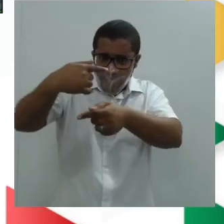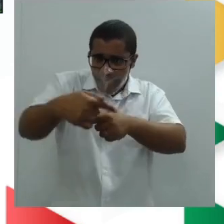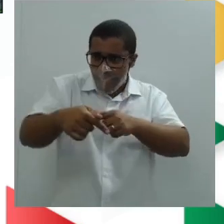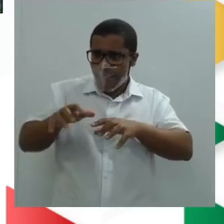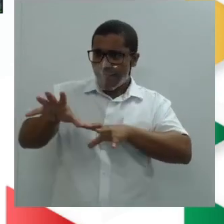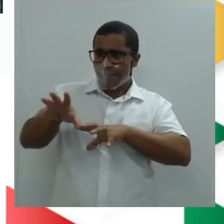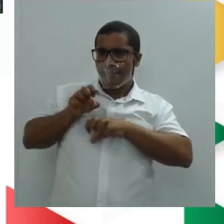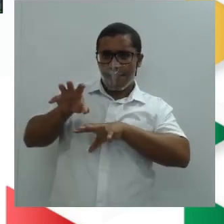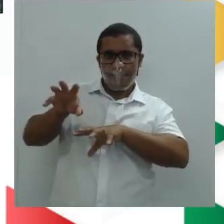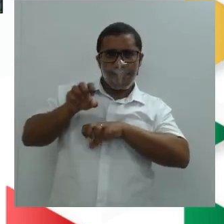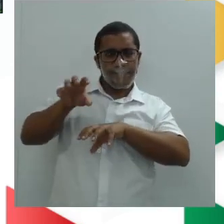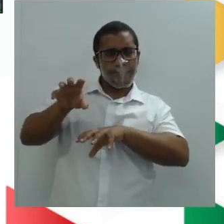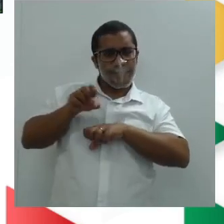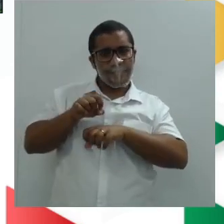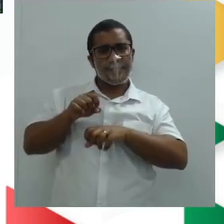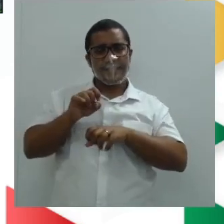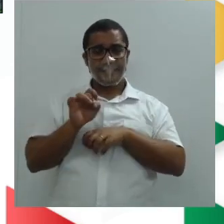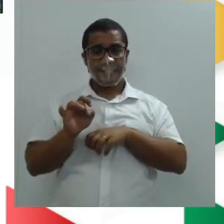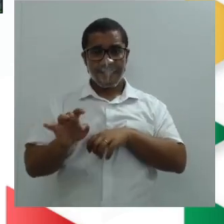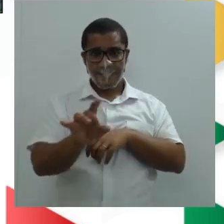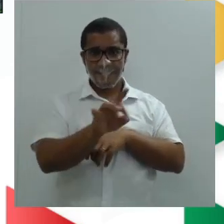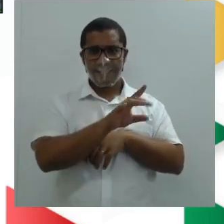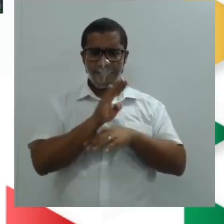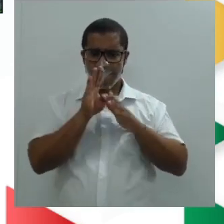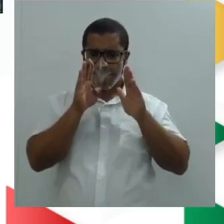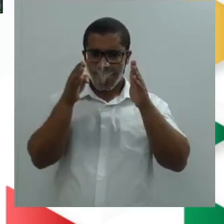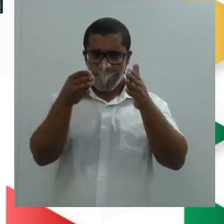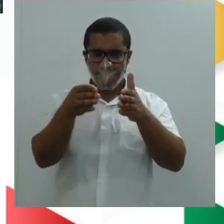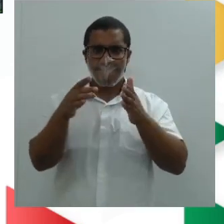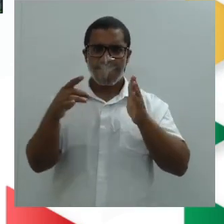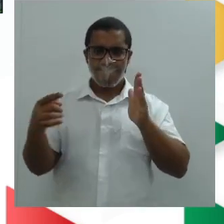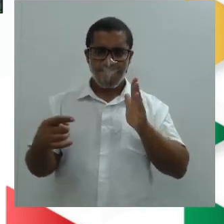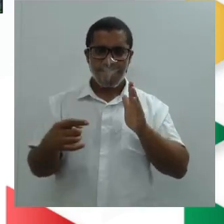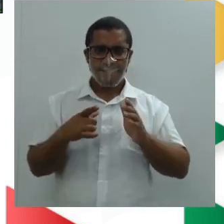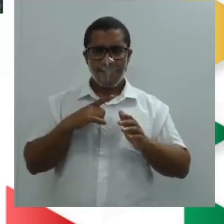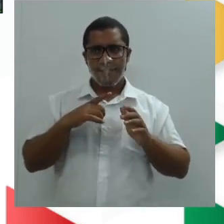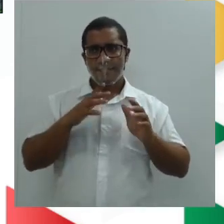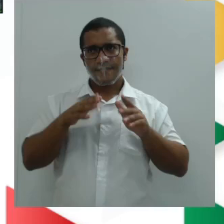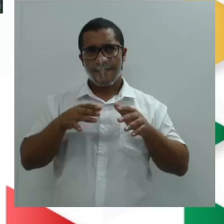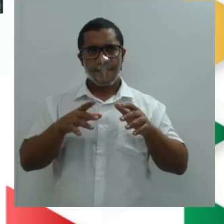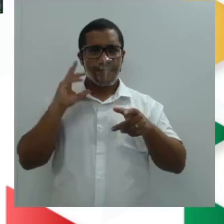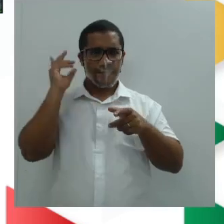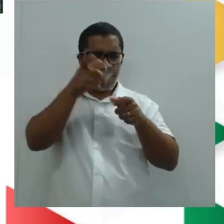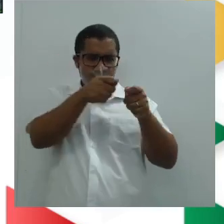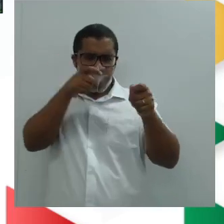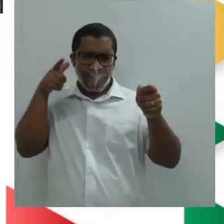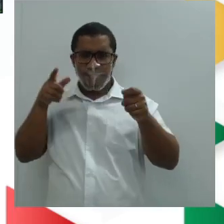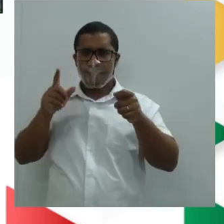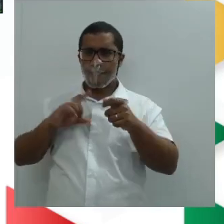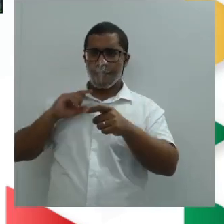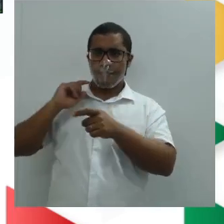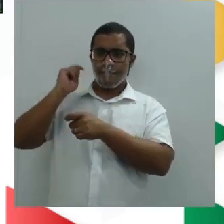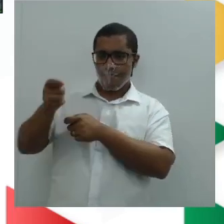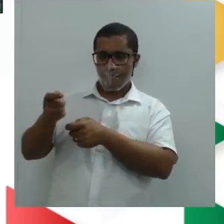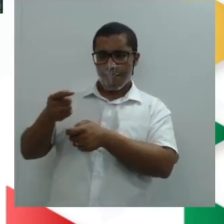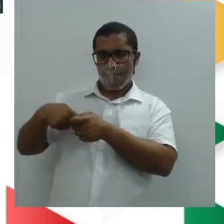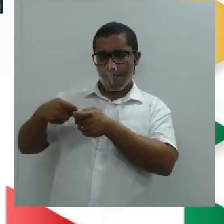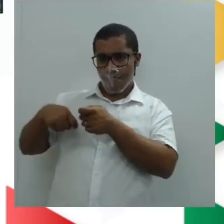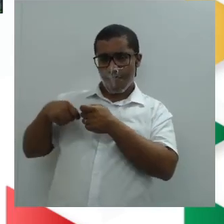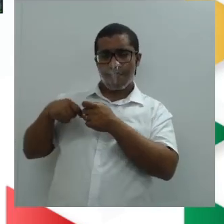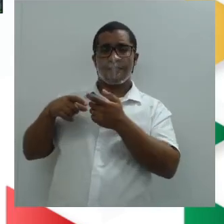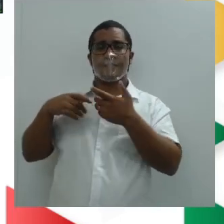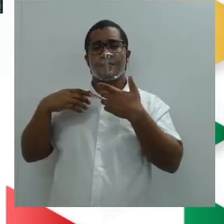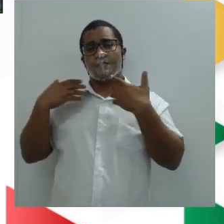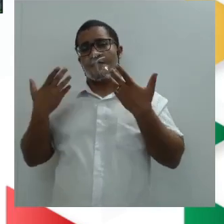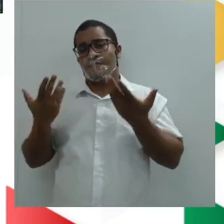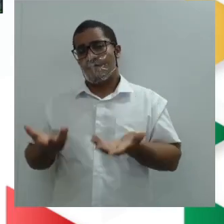Cada indivíduo tem um papel bem definido, seja na caça, na pesca, no artesanato, liderança